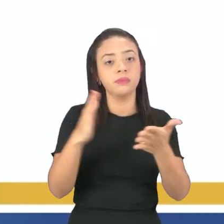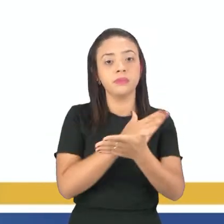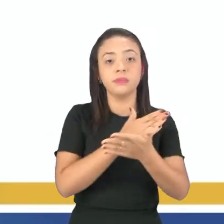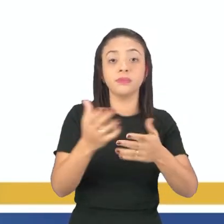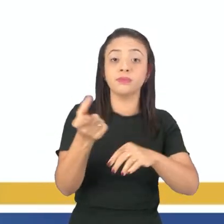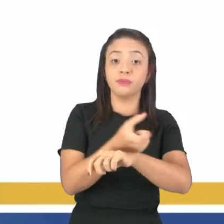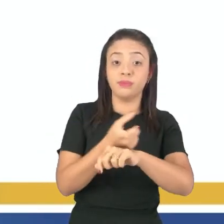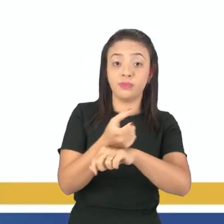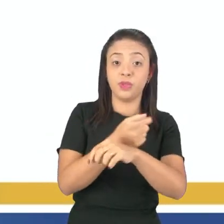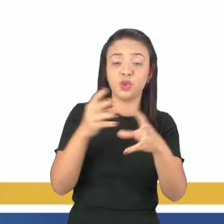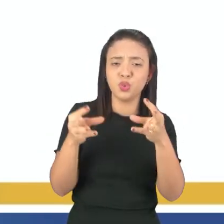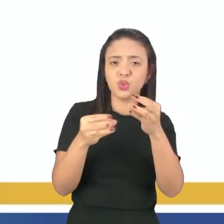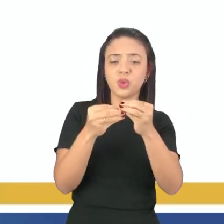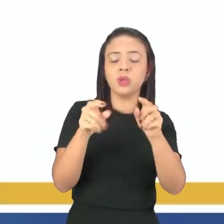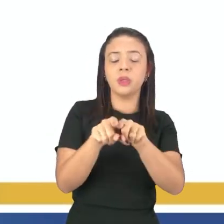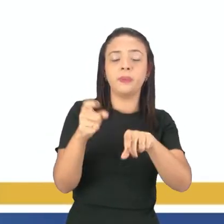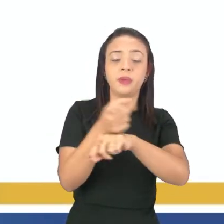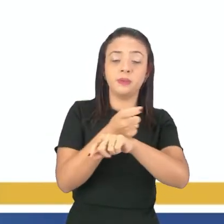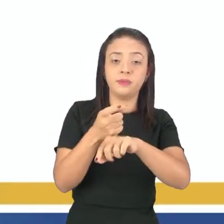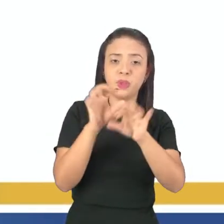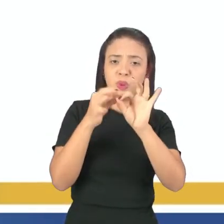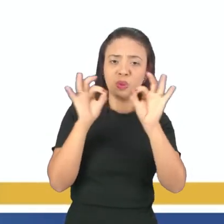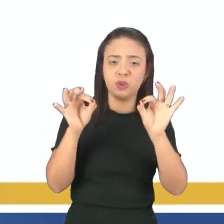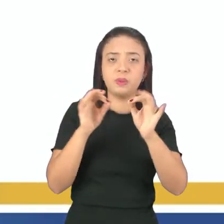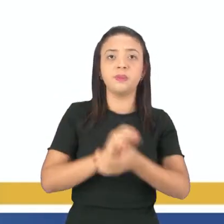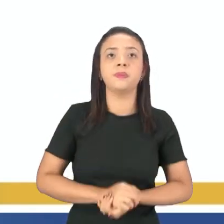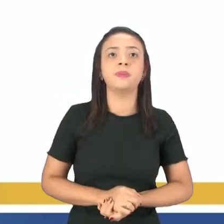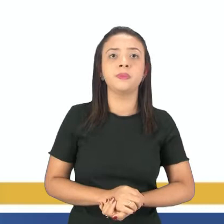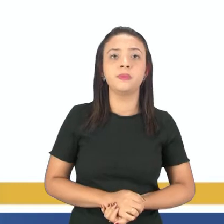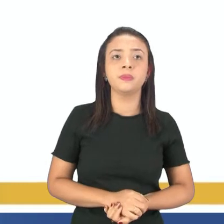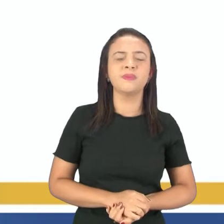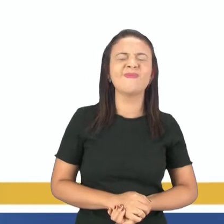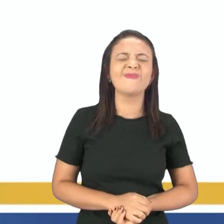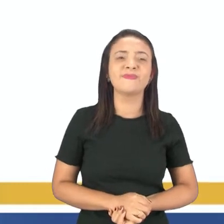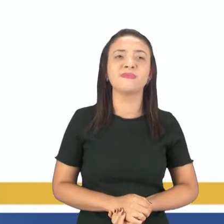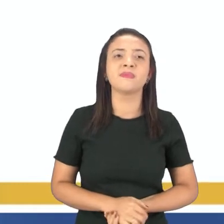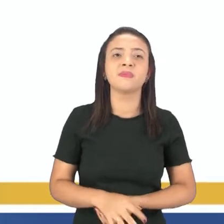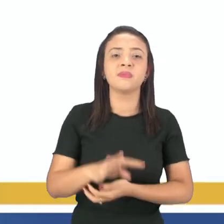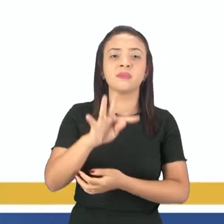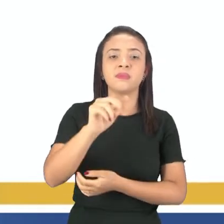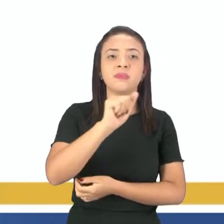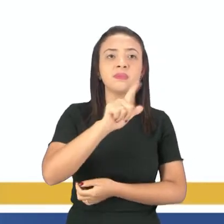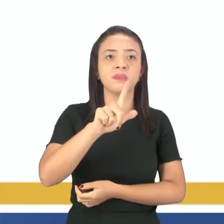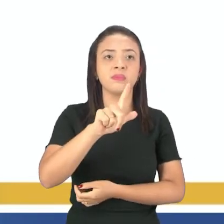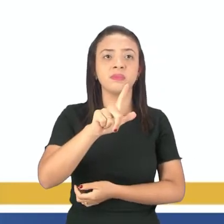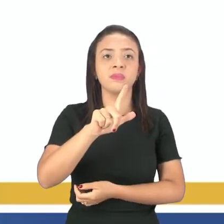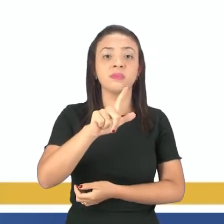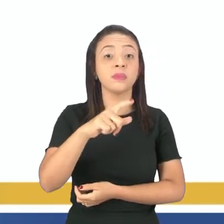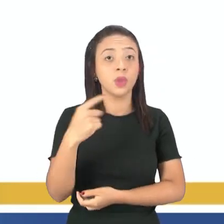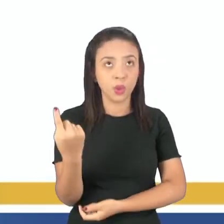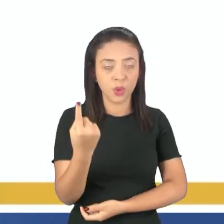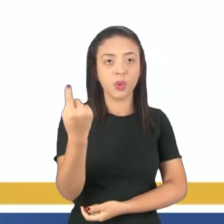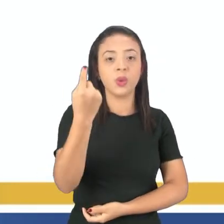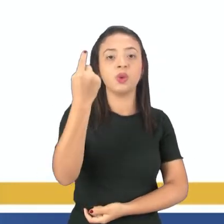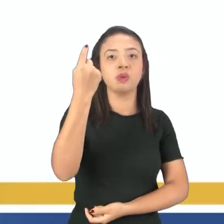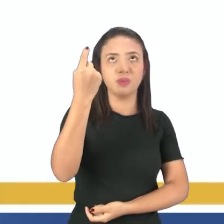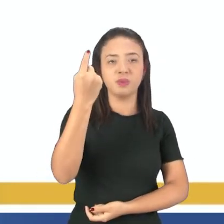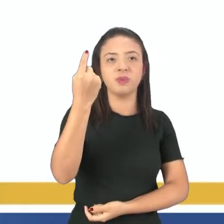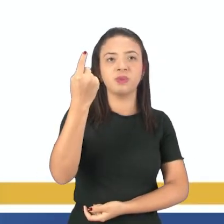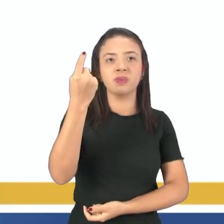adjetivos curtos e alguns adjetivos longos. Observa aí comigo. Tall, alto, esses são adjetivos curtos,